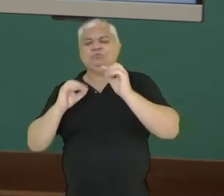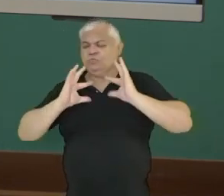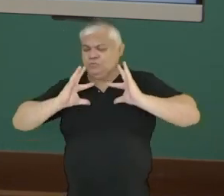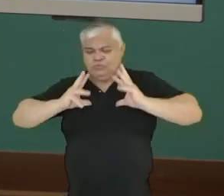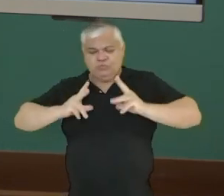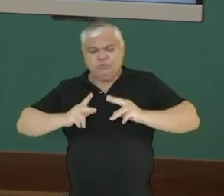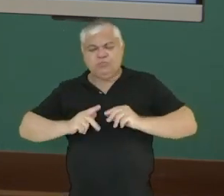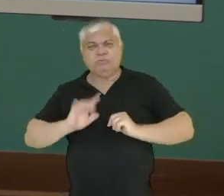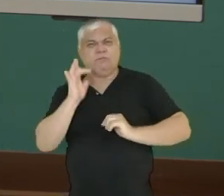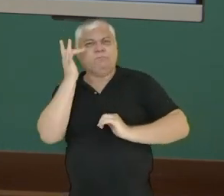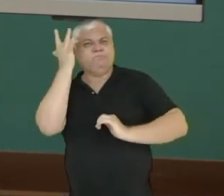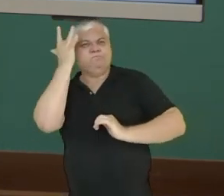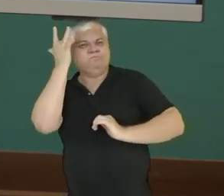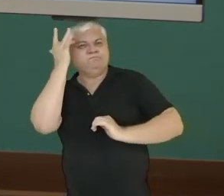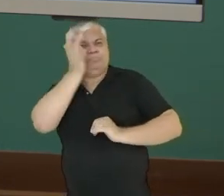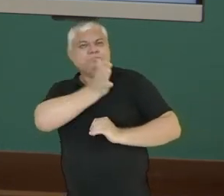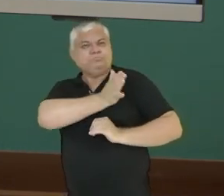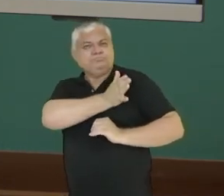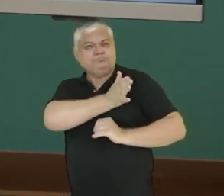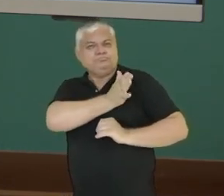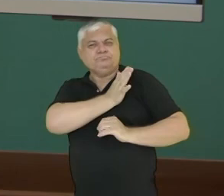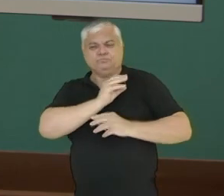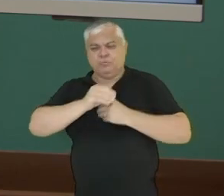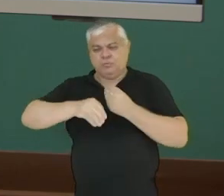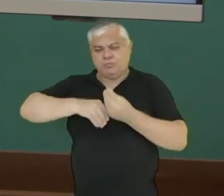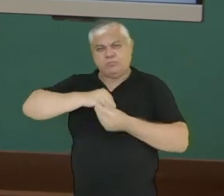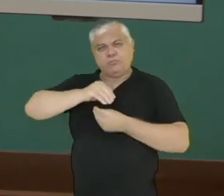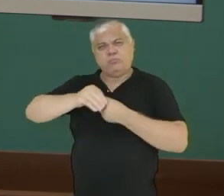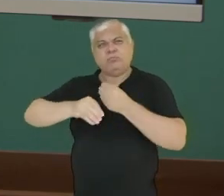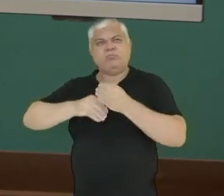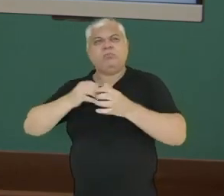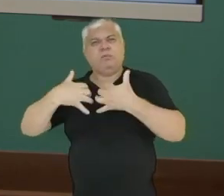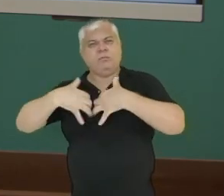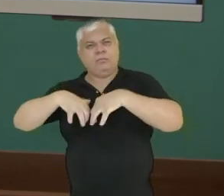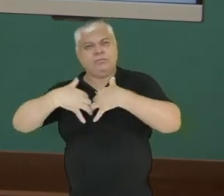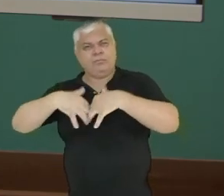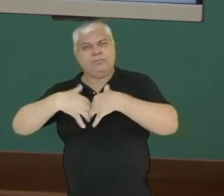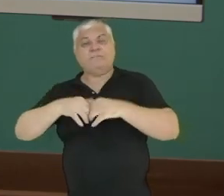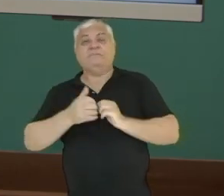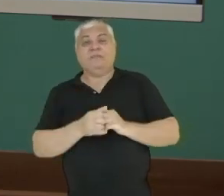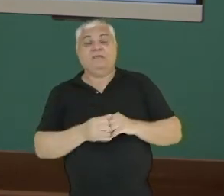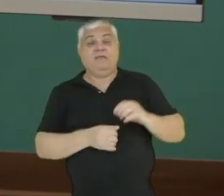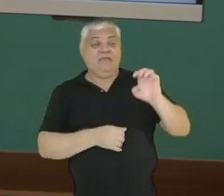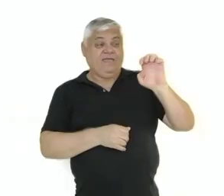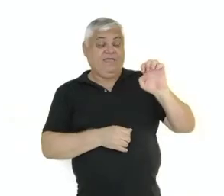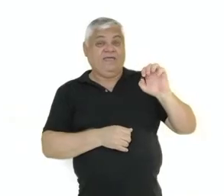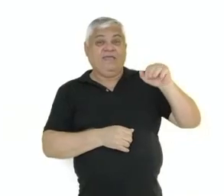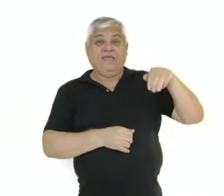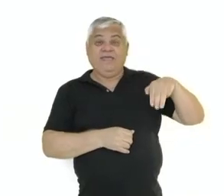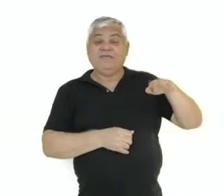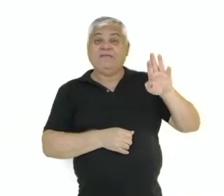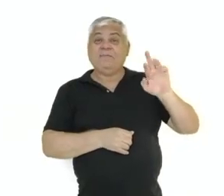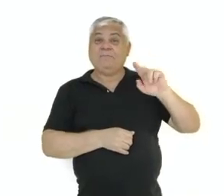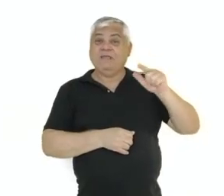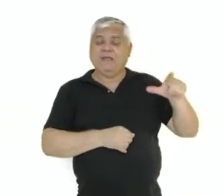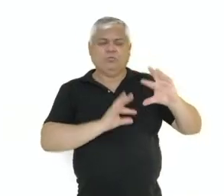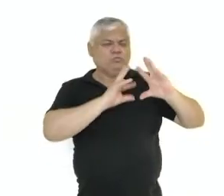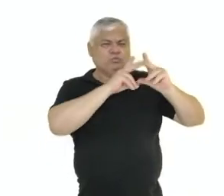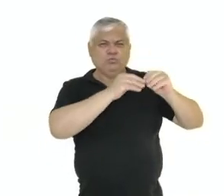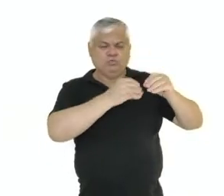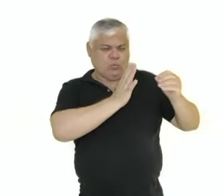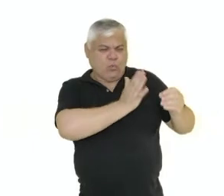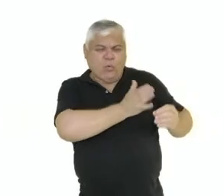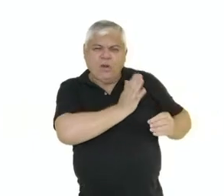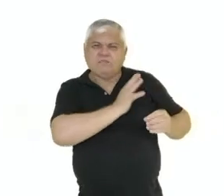as estruturas que foram formadas ao longo dessa gravidez. Então, olha, embrião é que todos os órgãos, os sistemas vão estar em